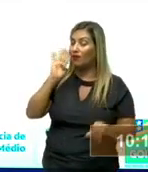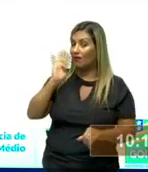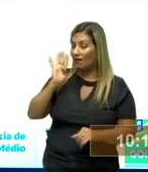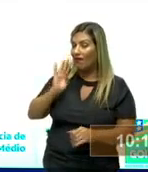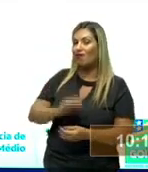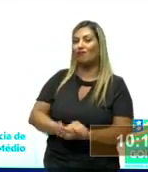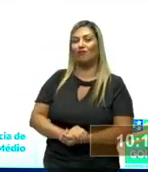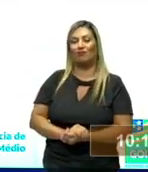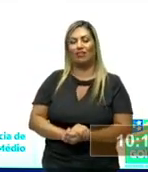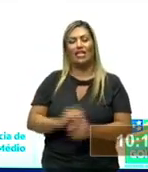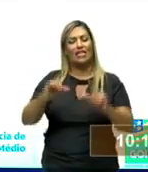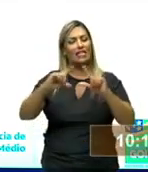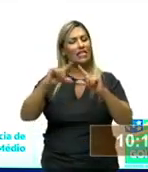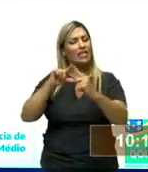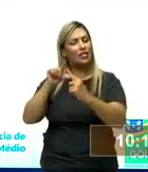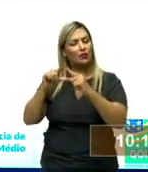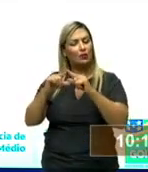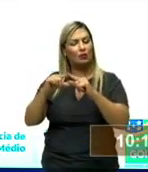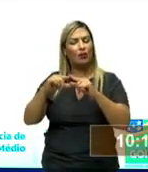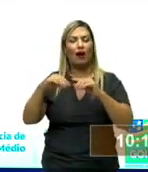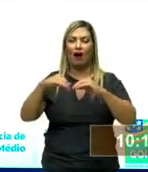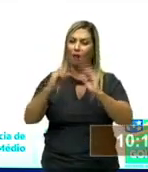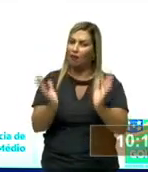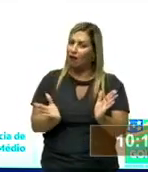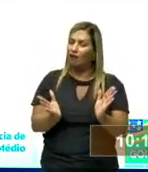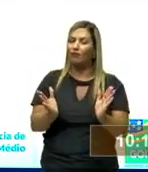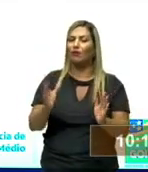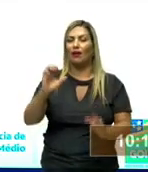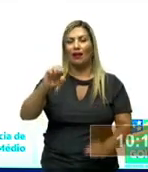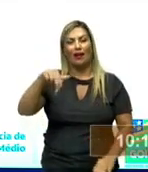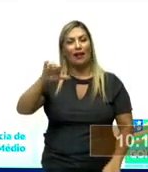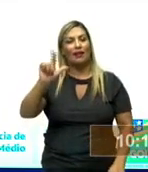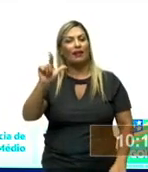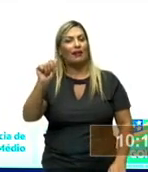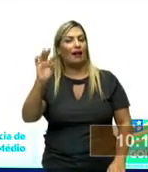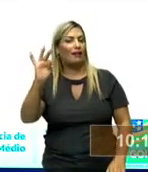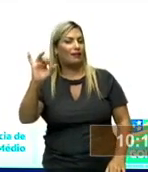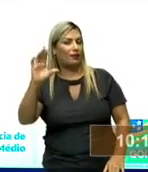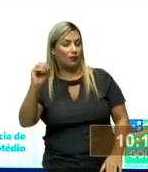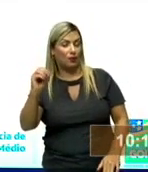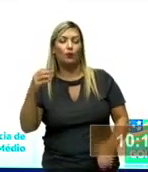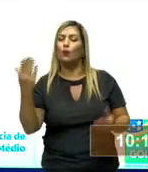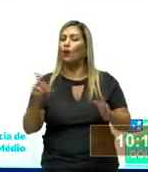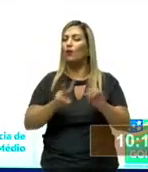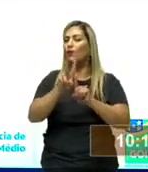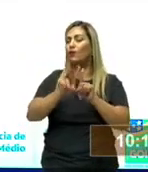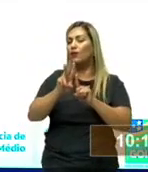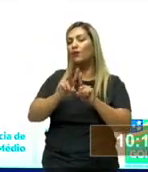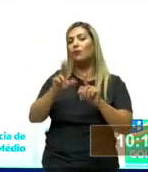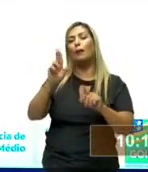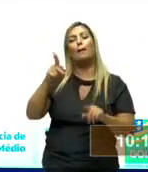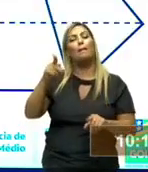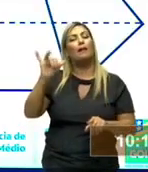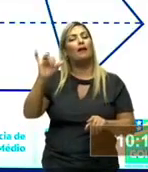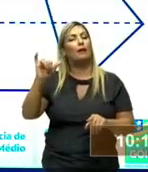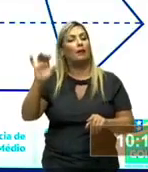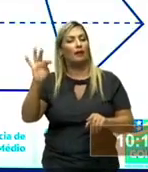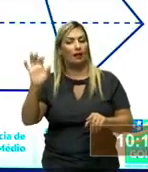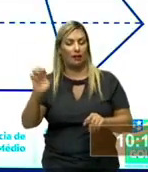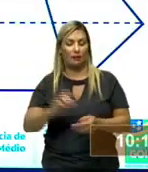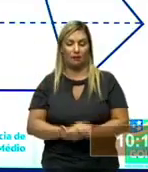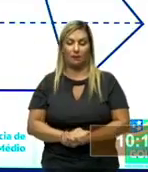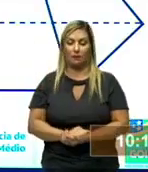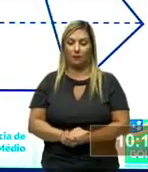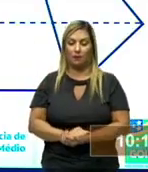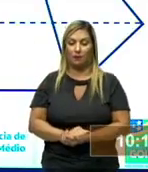legal esse aqui ó triângulos equiláteros esse daqui é muito bom qual é o volume dessa pirâmide toma usar um recado lá aqui